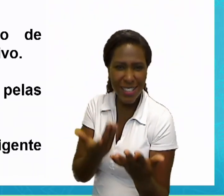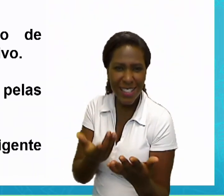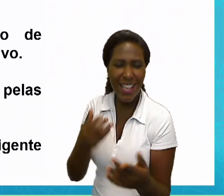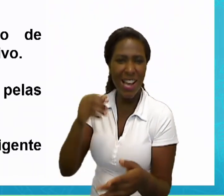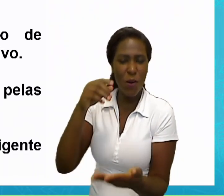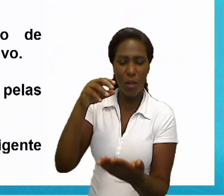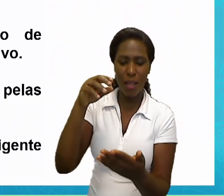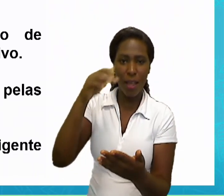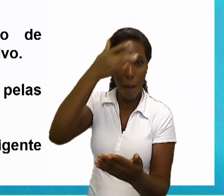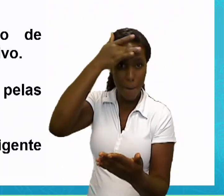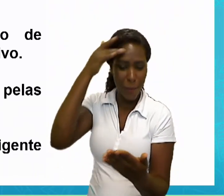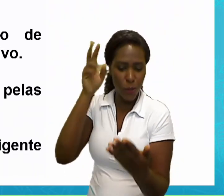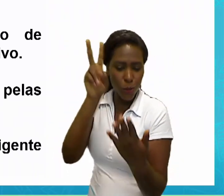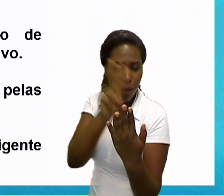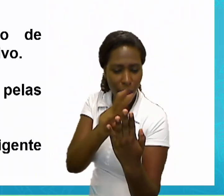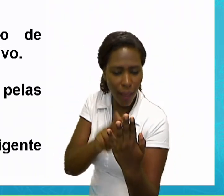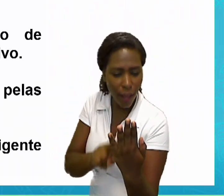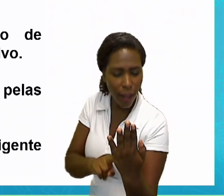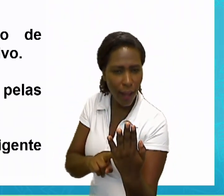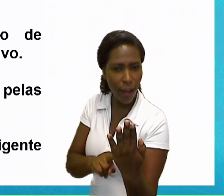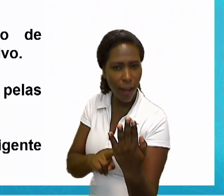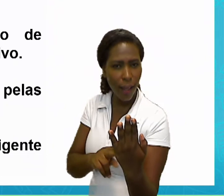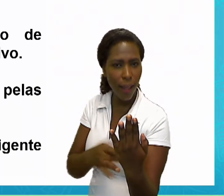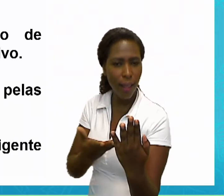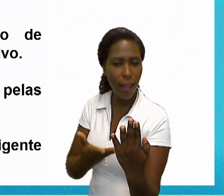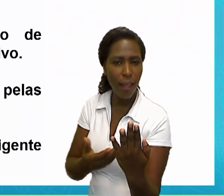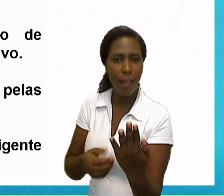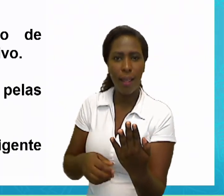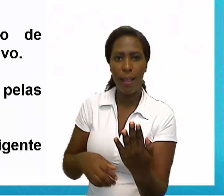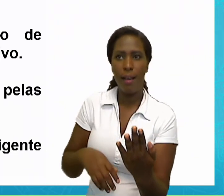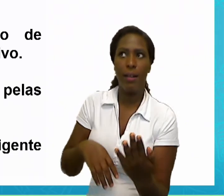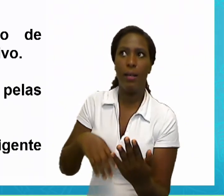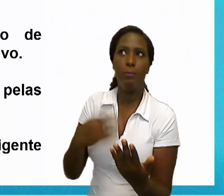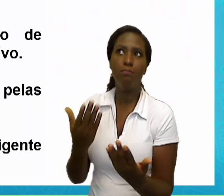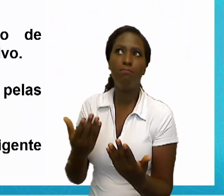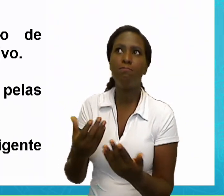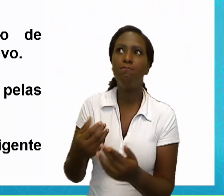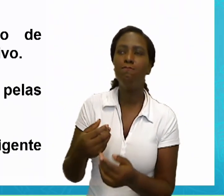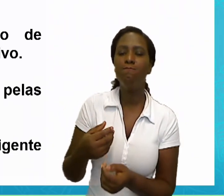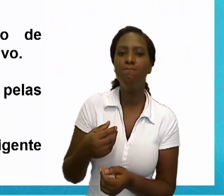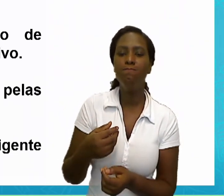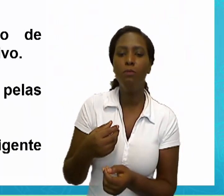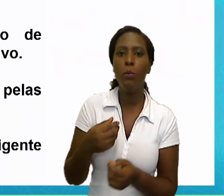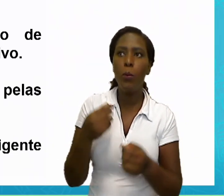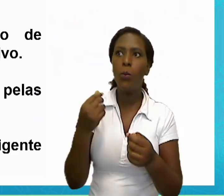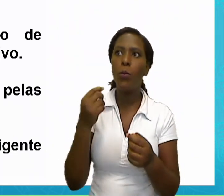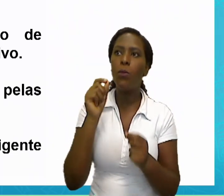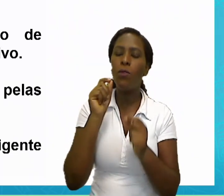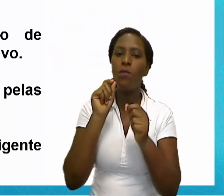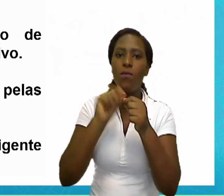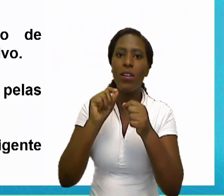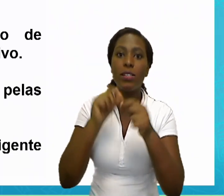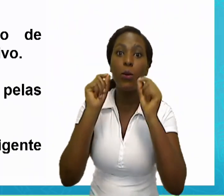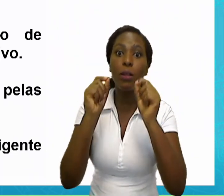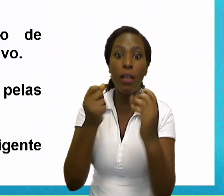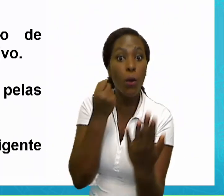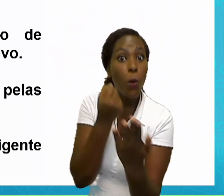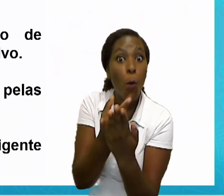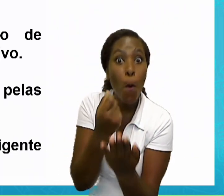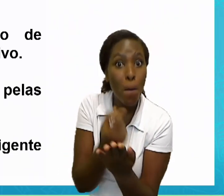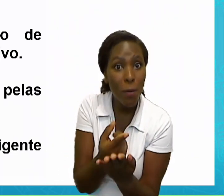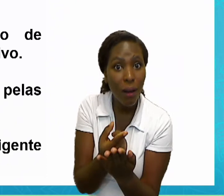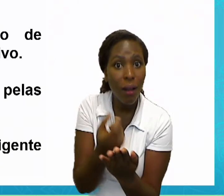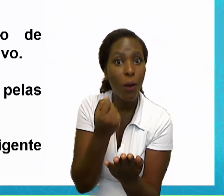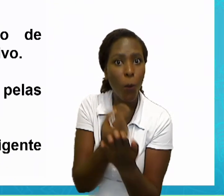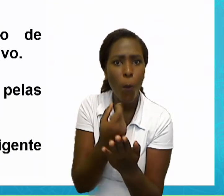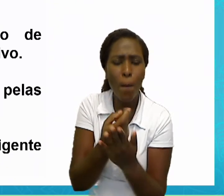por meio de apelos que visam a adesão ao consumo? Sim, realmente. Nós